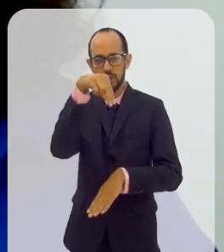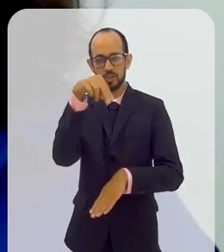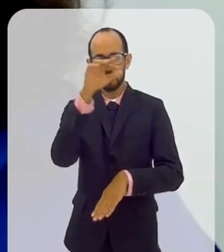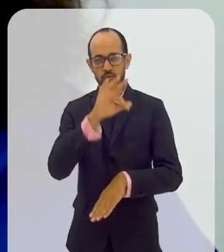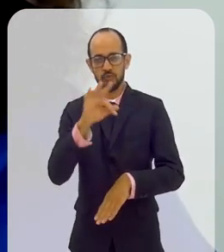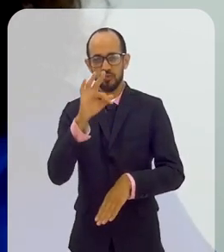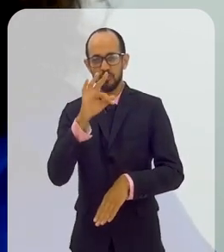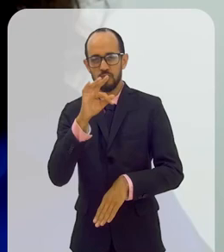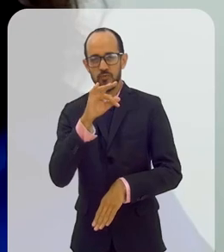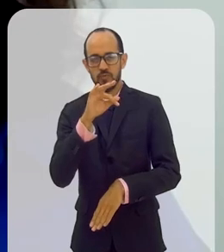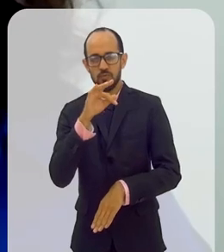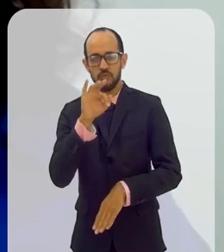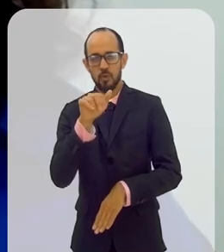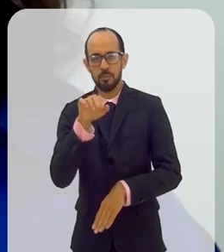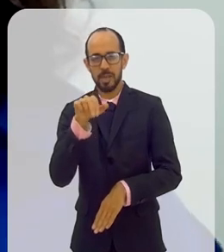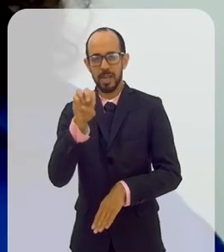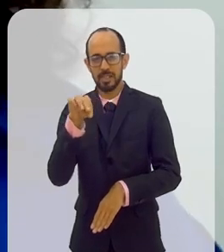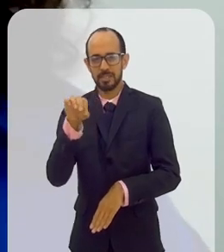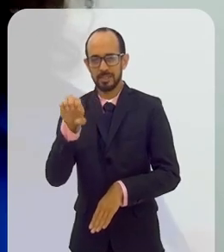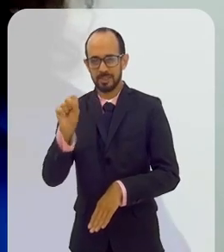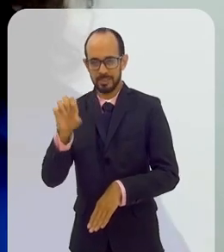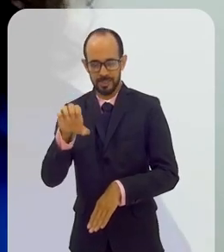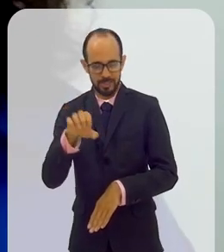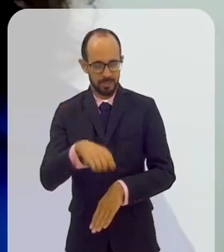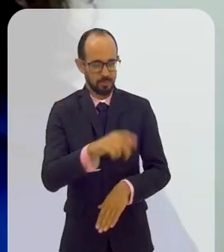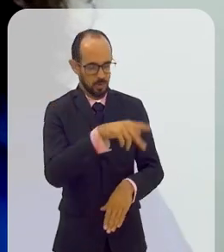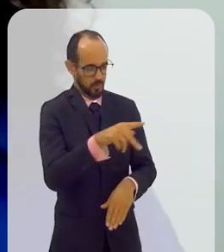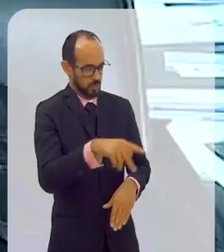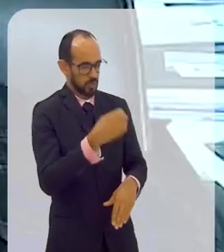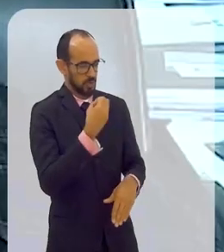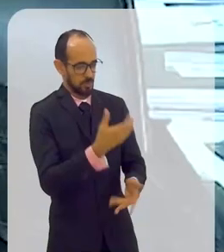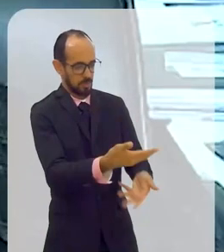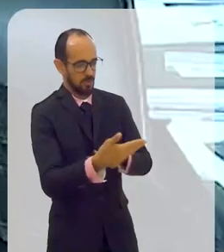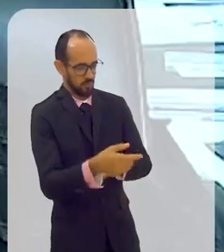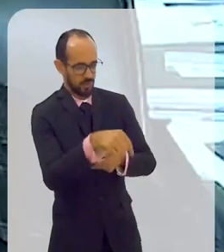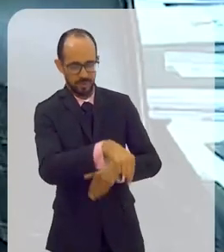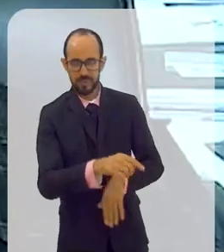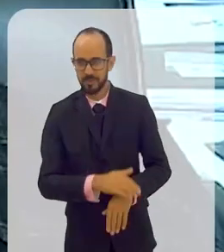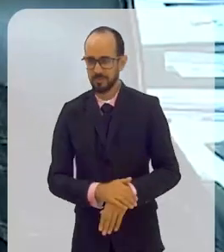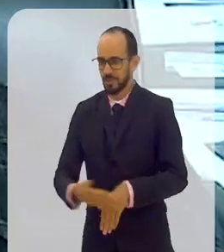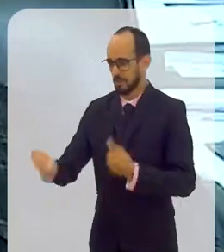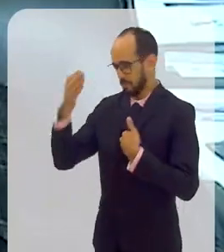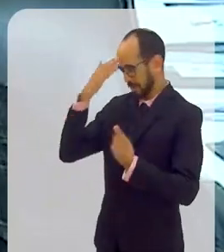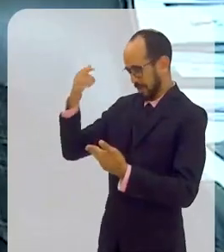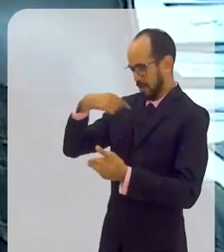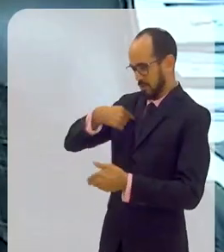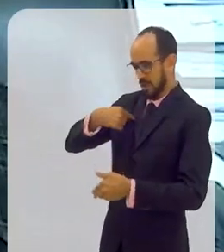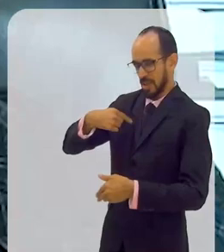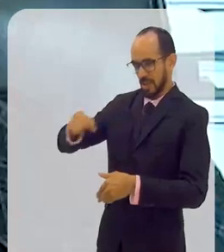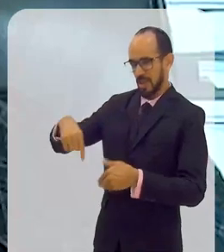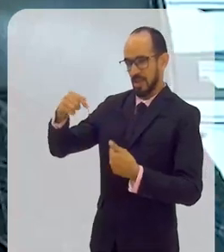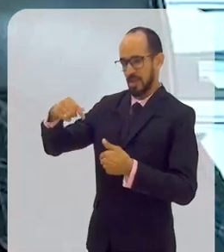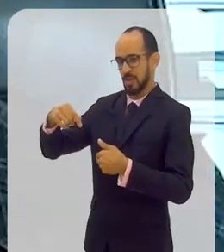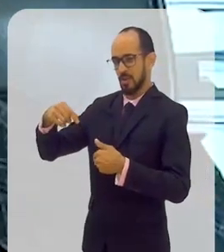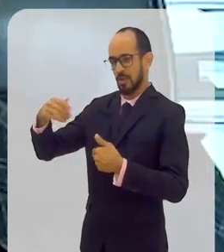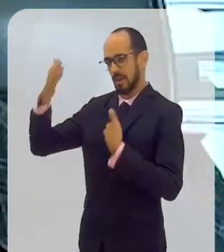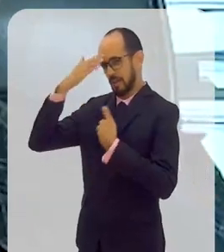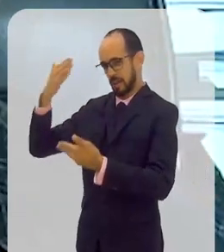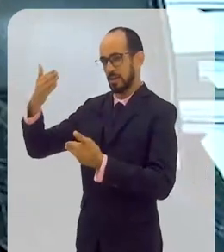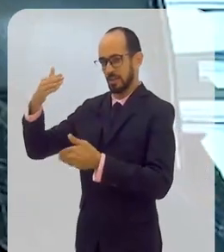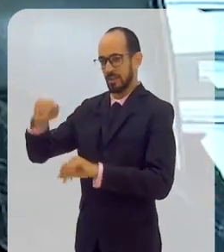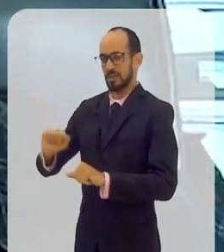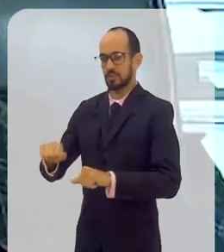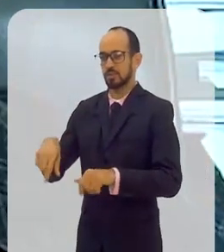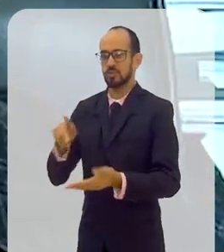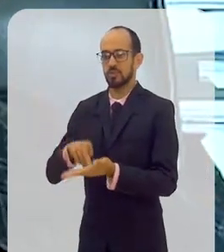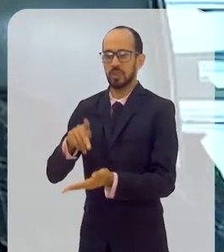Palácio. Professor, seja muito bem-vindo à nossa entrevista. Obrigado, Clécia. Eu que agradeço mesmo